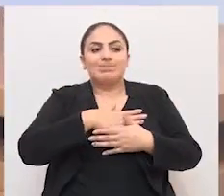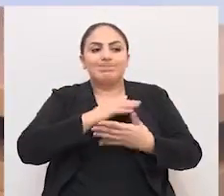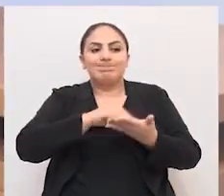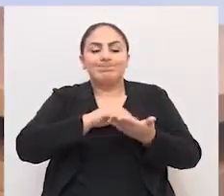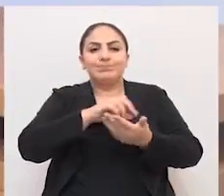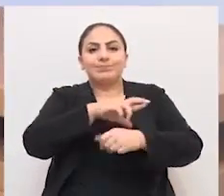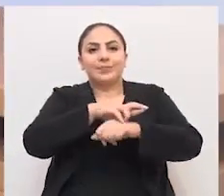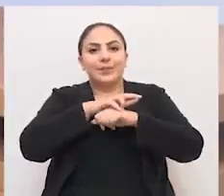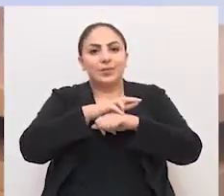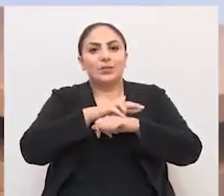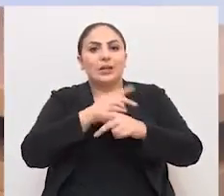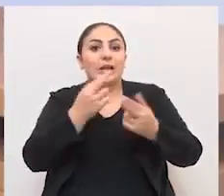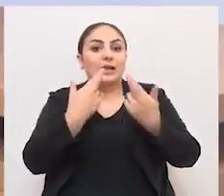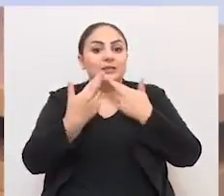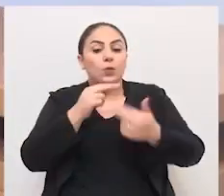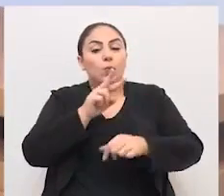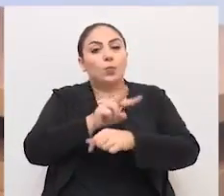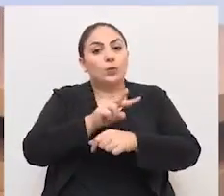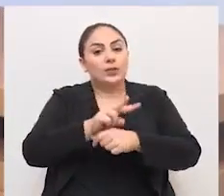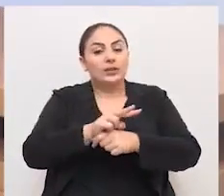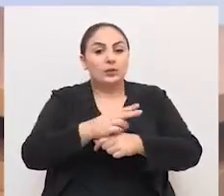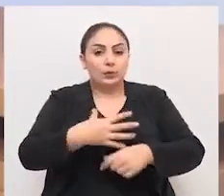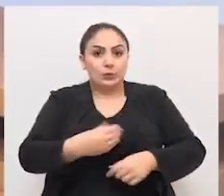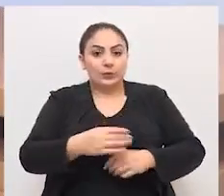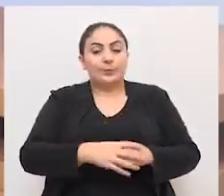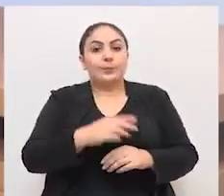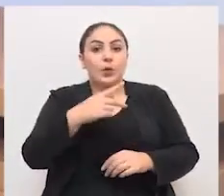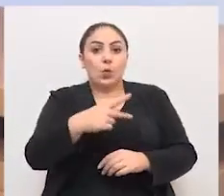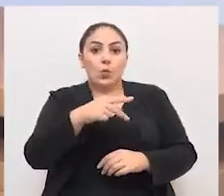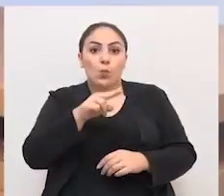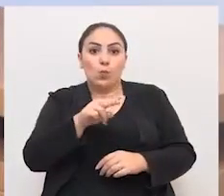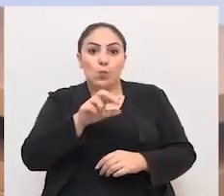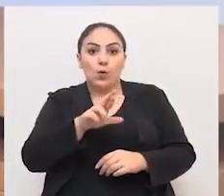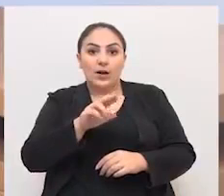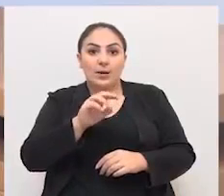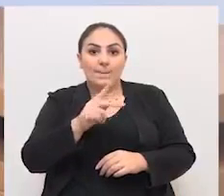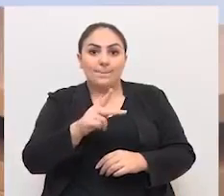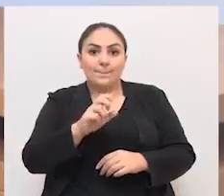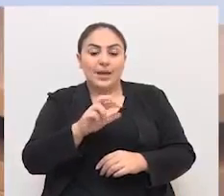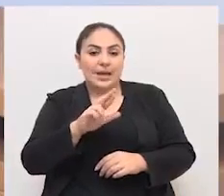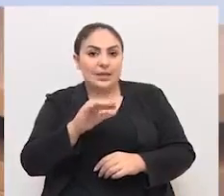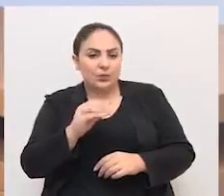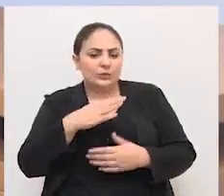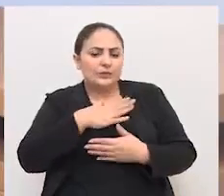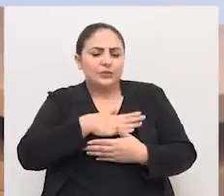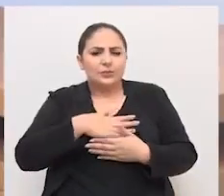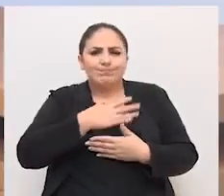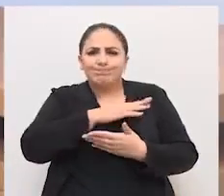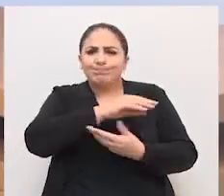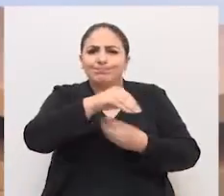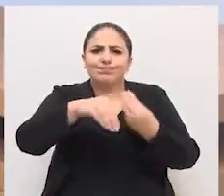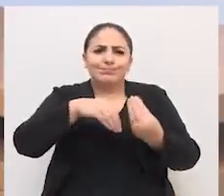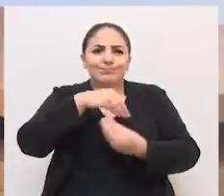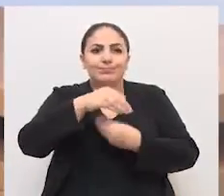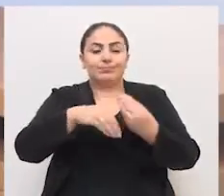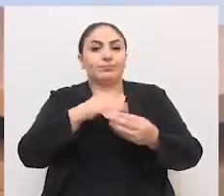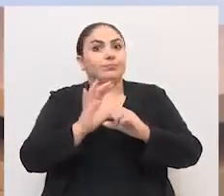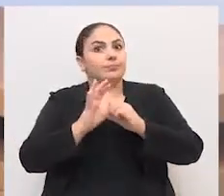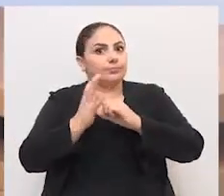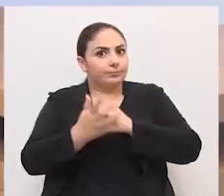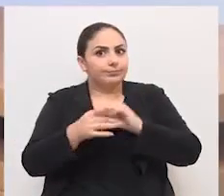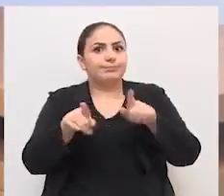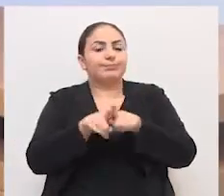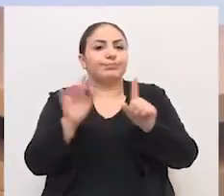sintam inseguras em relação ao cuidado com o filho. O puerpério traz sentimentos ambíguos e a